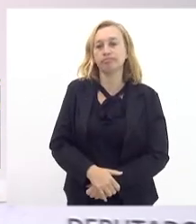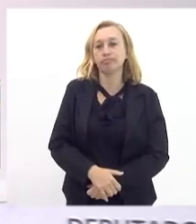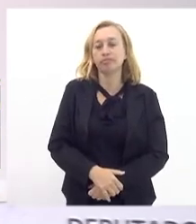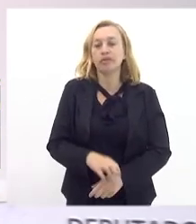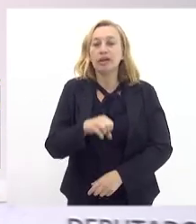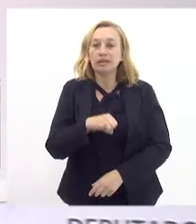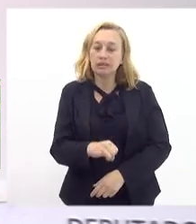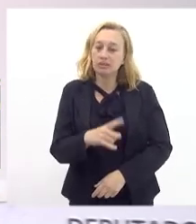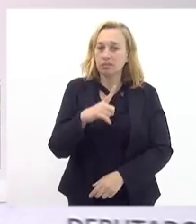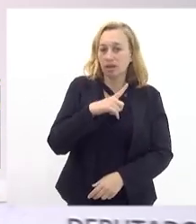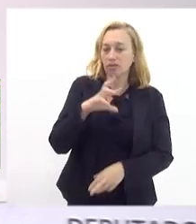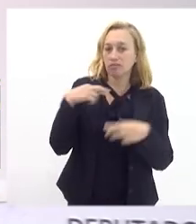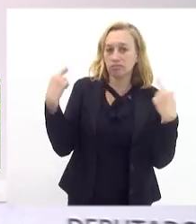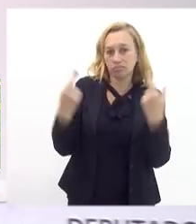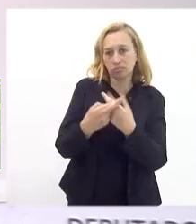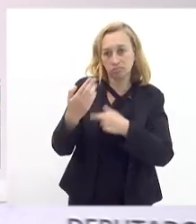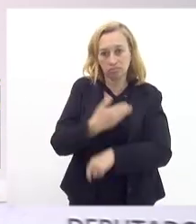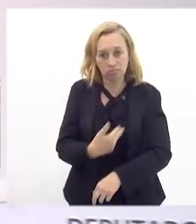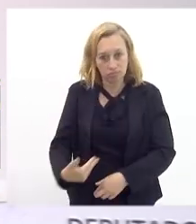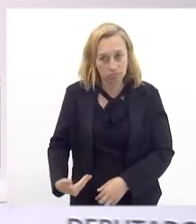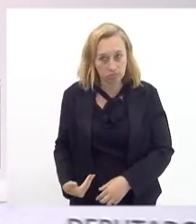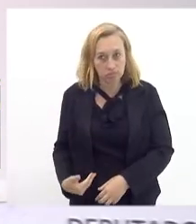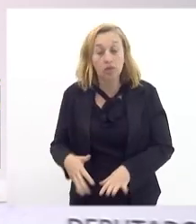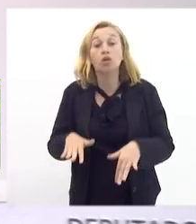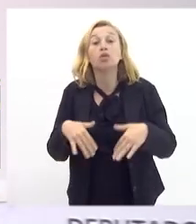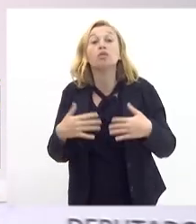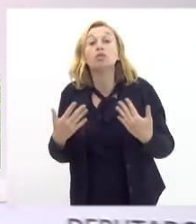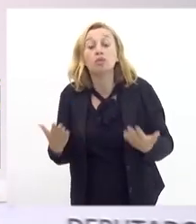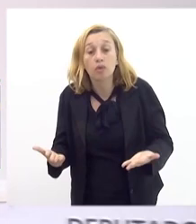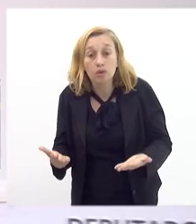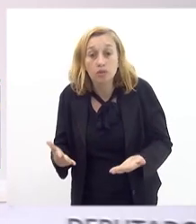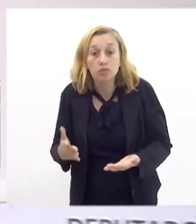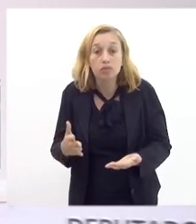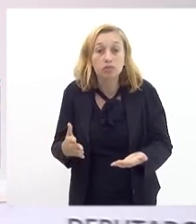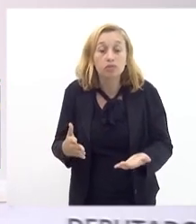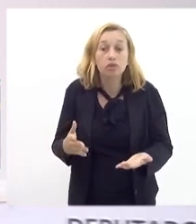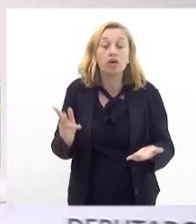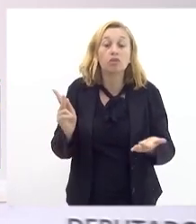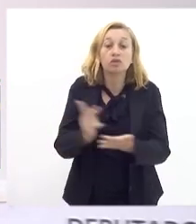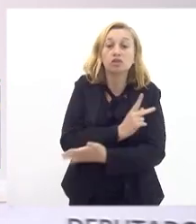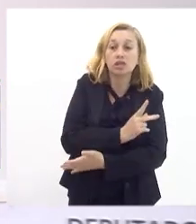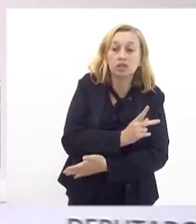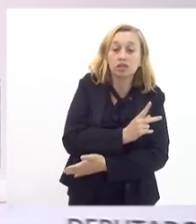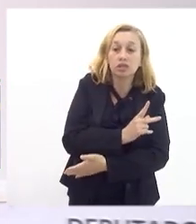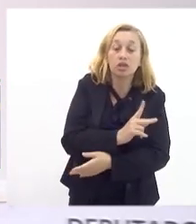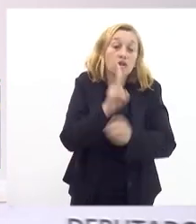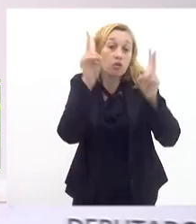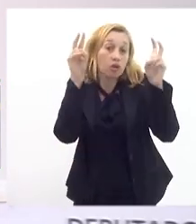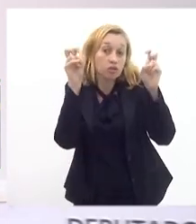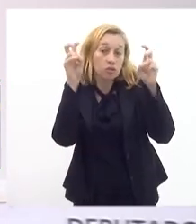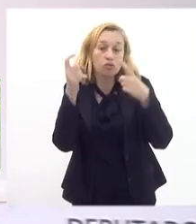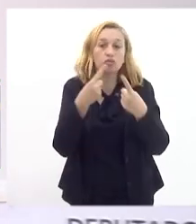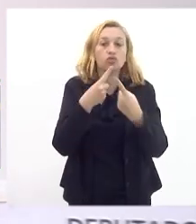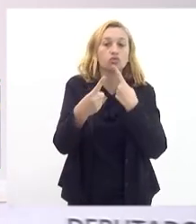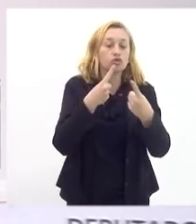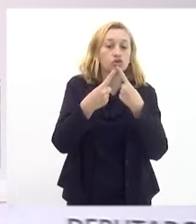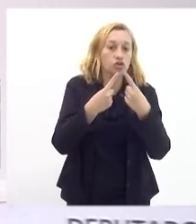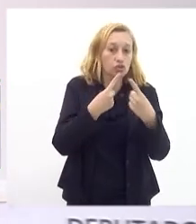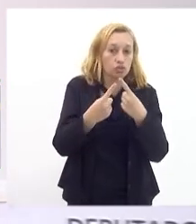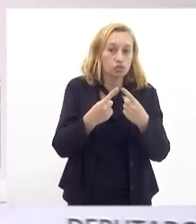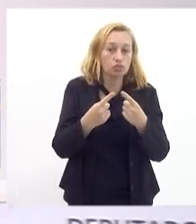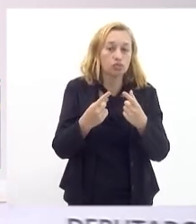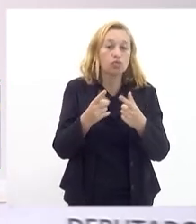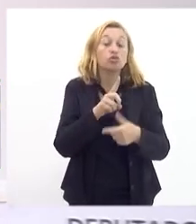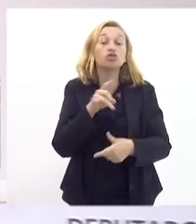e se ouvir as audiência pública quando é que foi o chamamento e qual foram as questões que foram levantadas